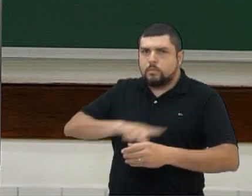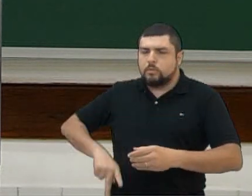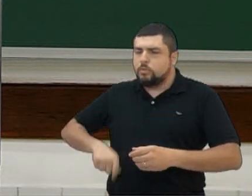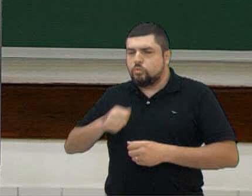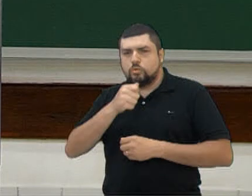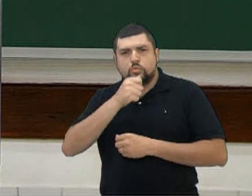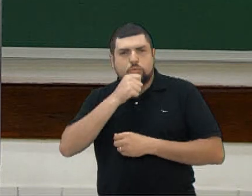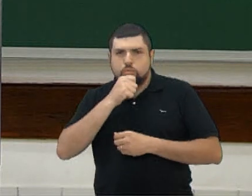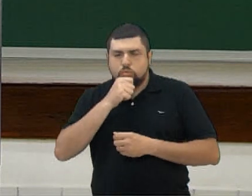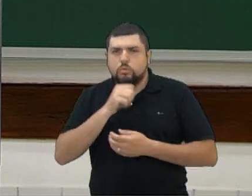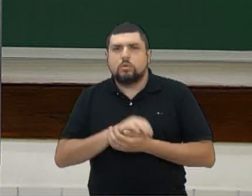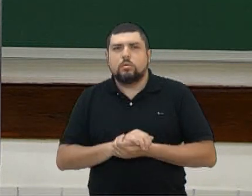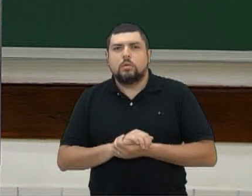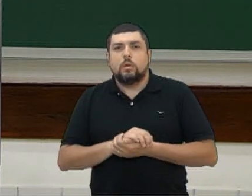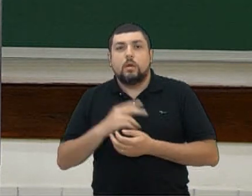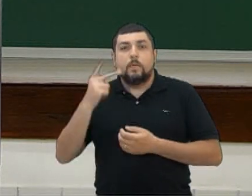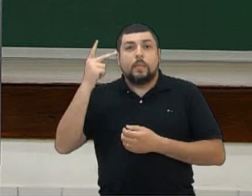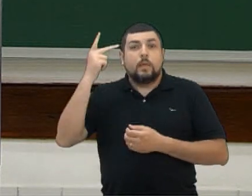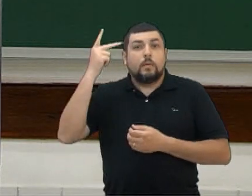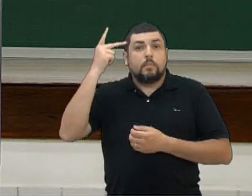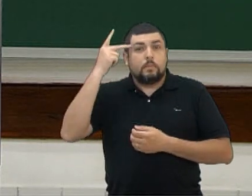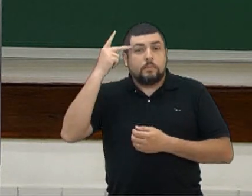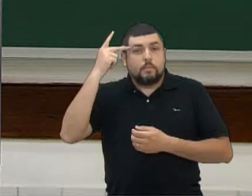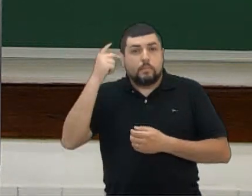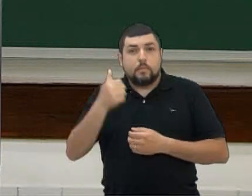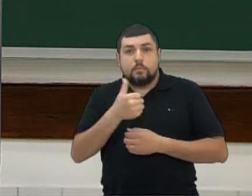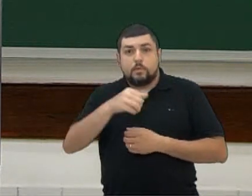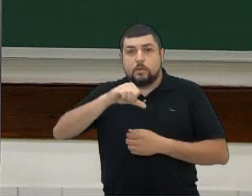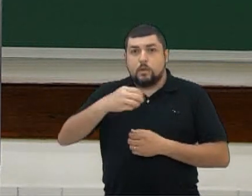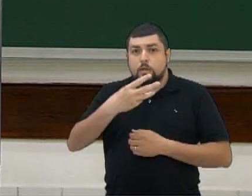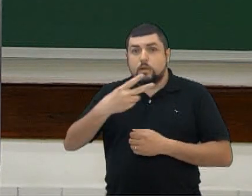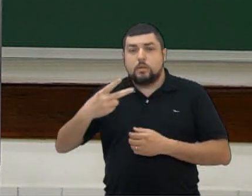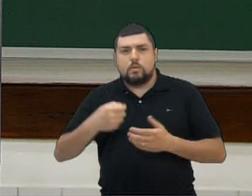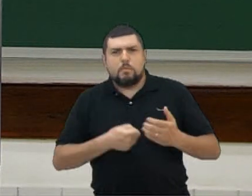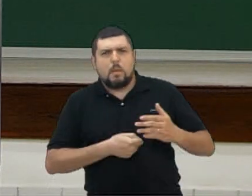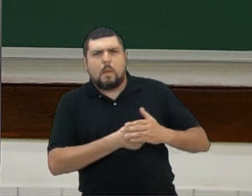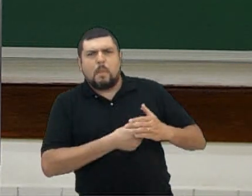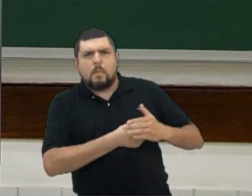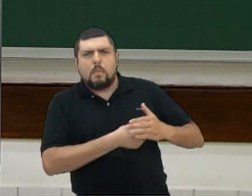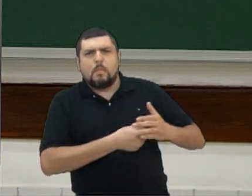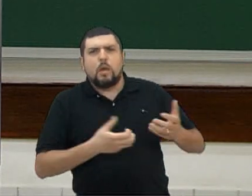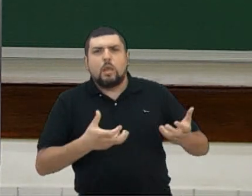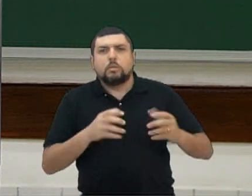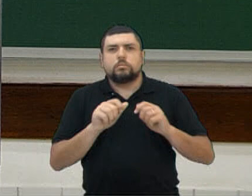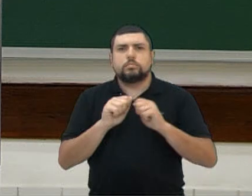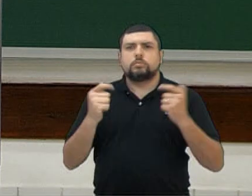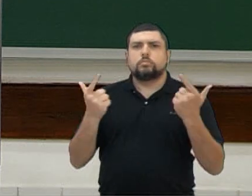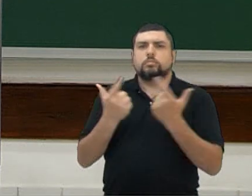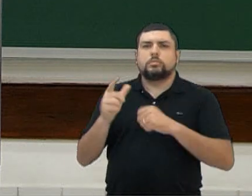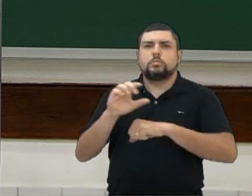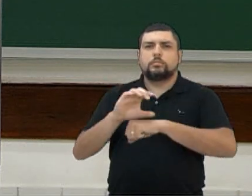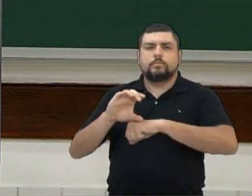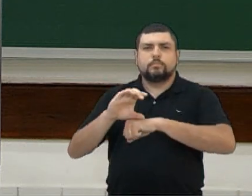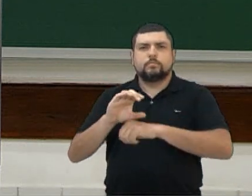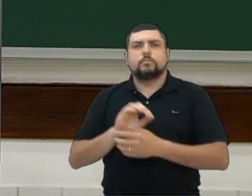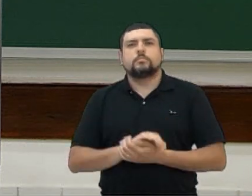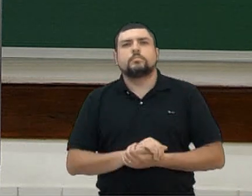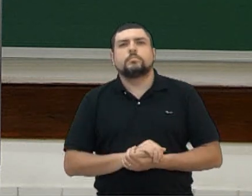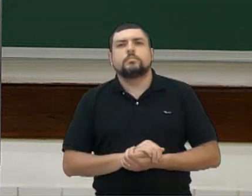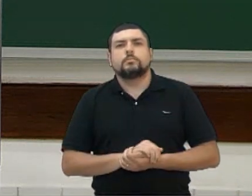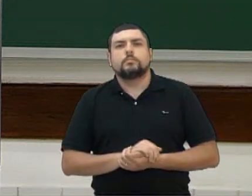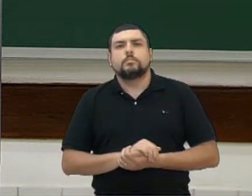pressões dos paulistas em 32 foram justamente para que houvesse a convocação de uma Constituinte. O que